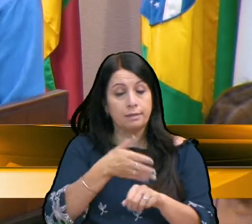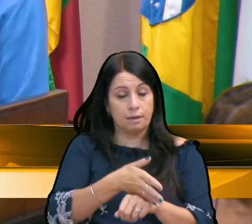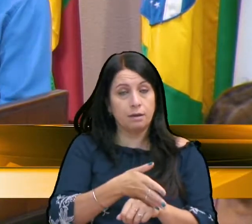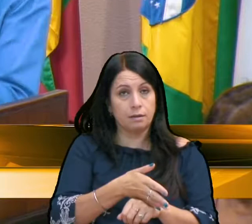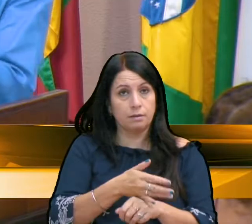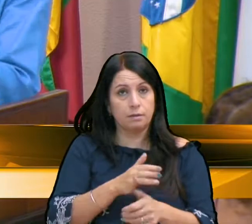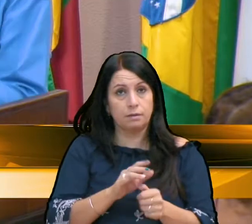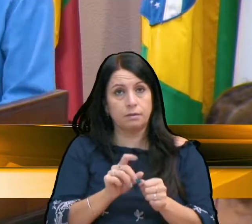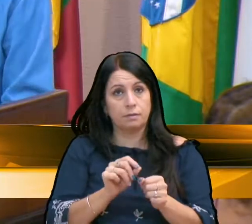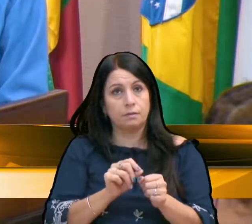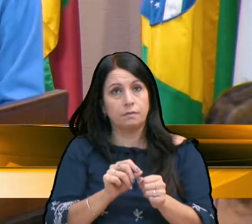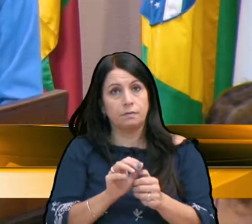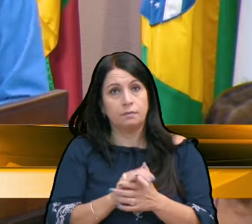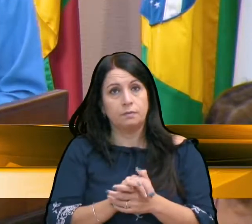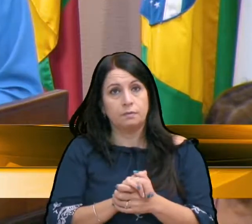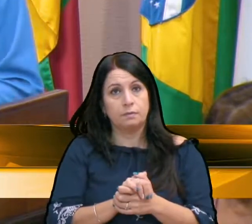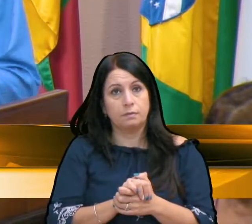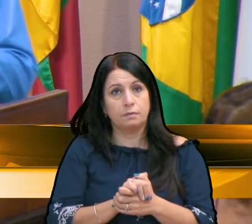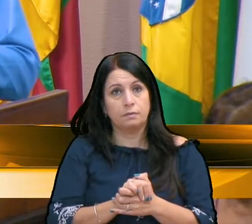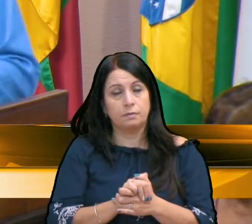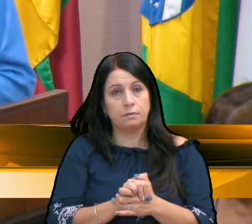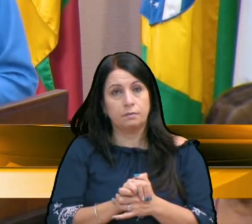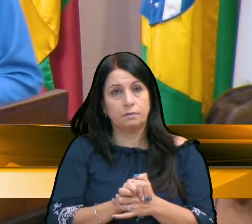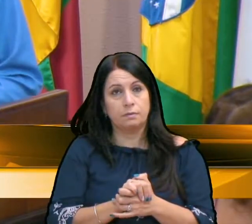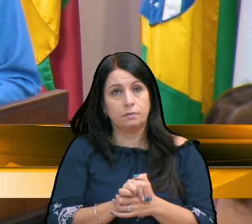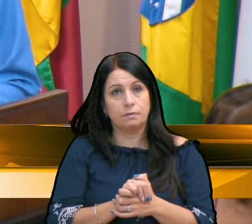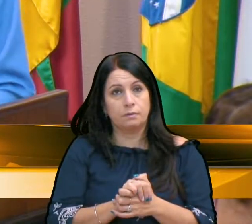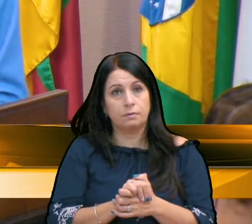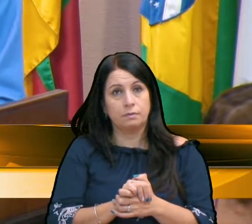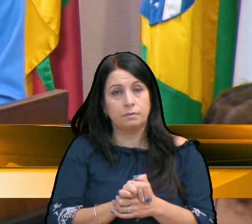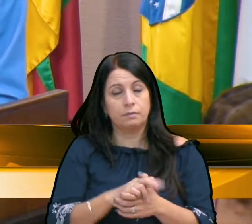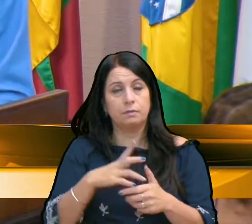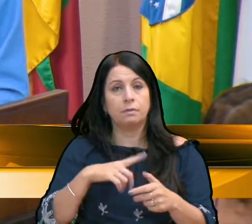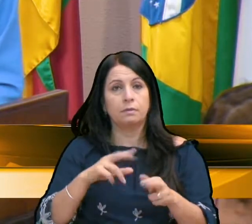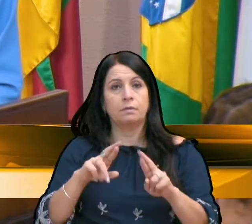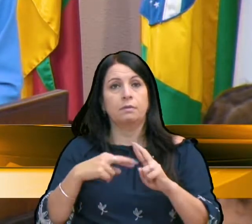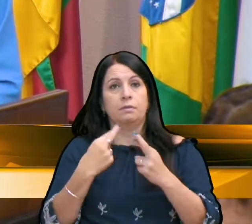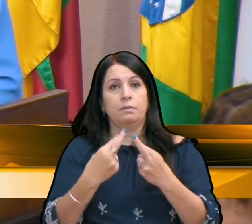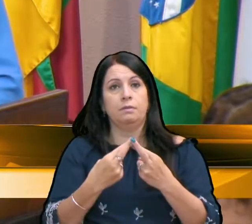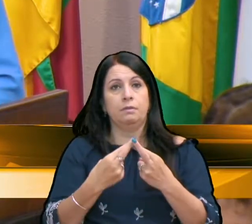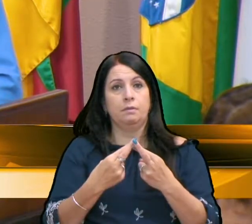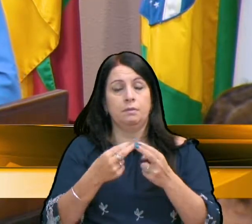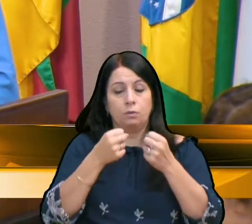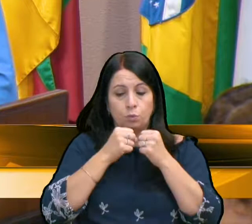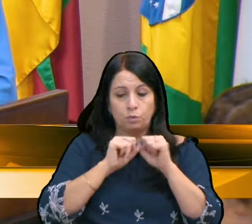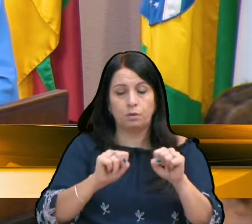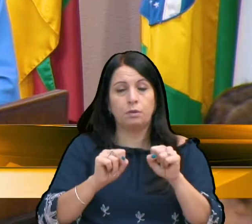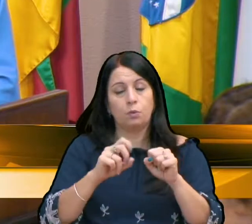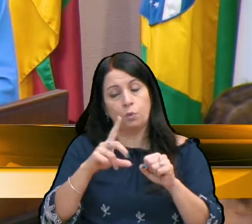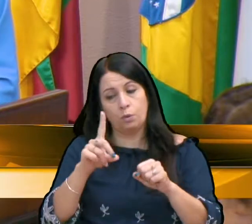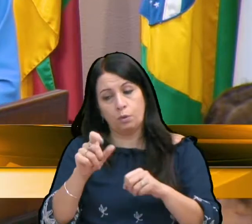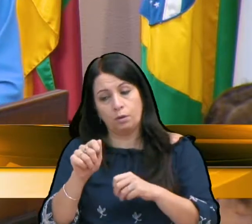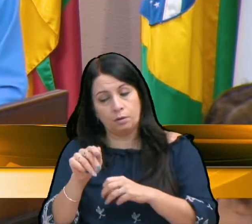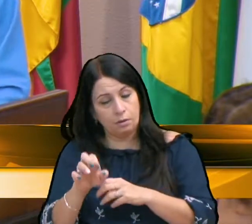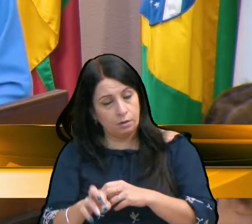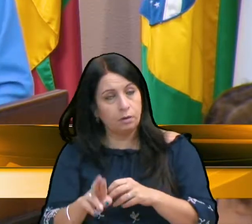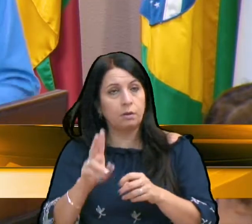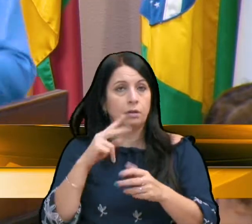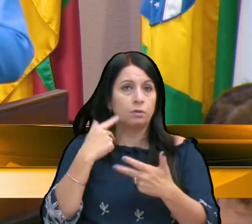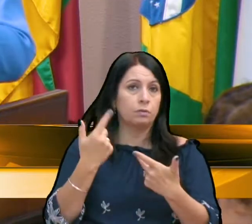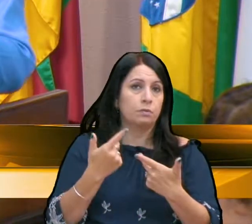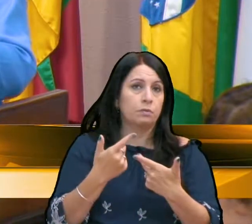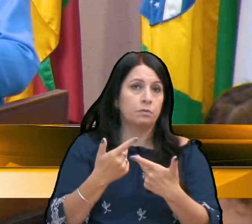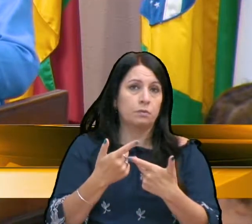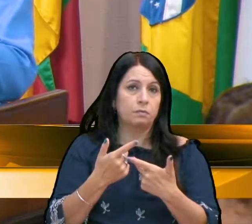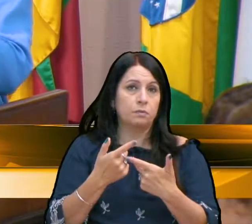que seja feita, nós iremos, inclusive, nós temos agendado reunião, seja com a secretaria, seja com o Dyer, parece que